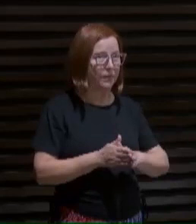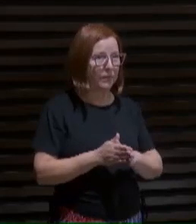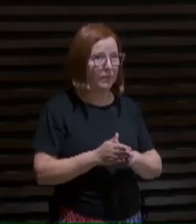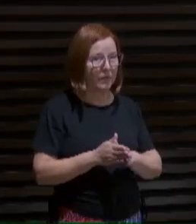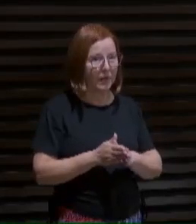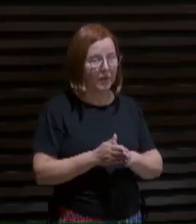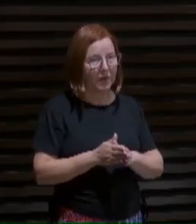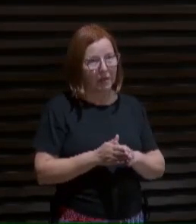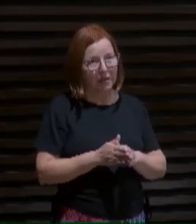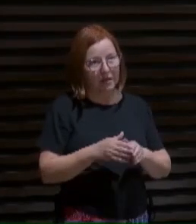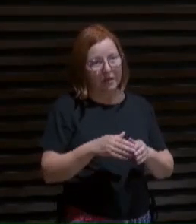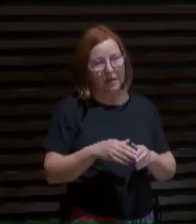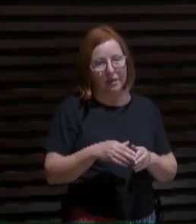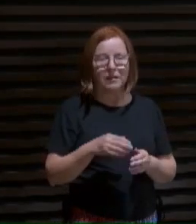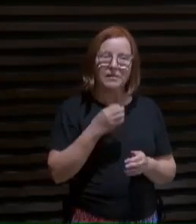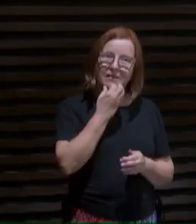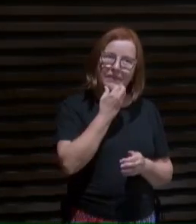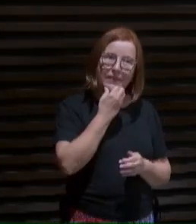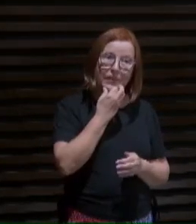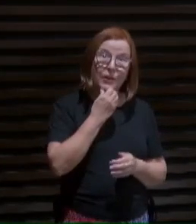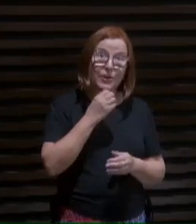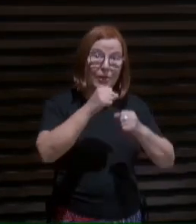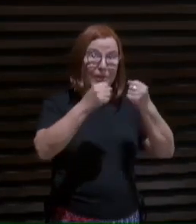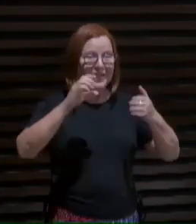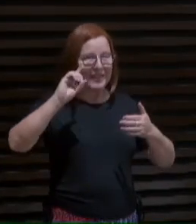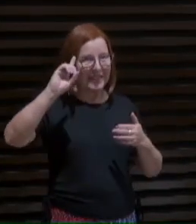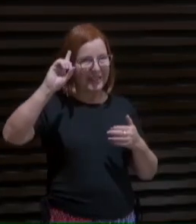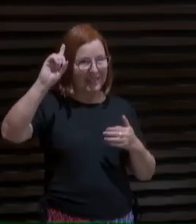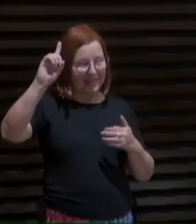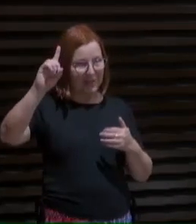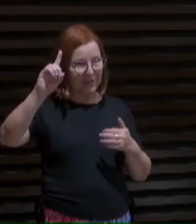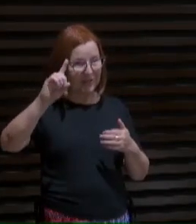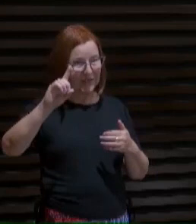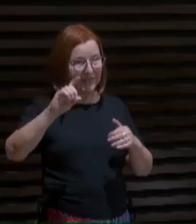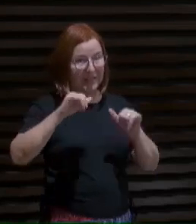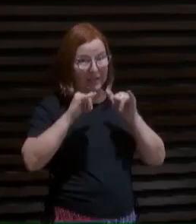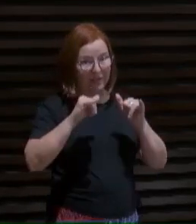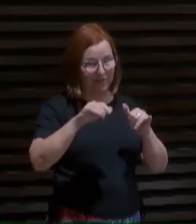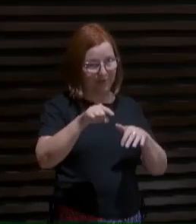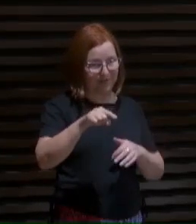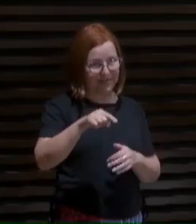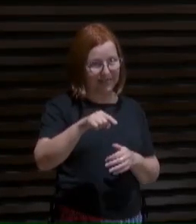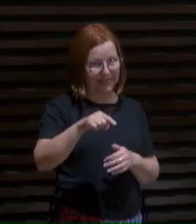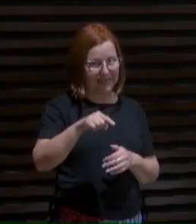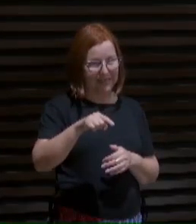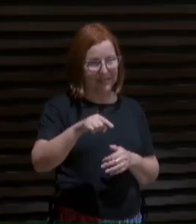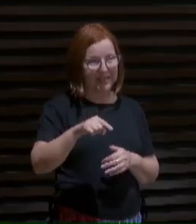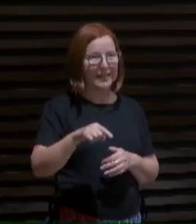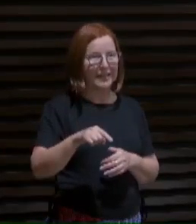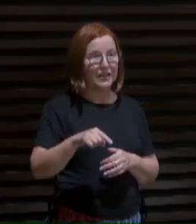Deus fez saber ao rei que há de ser futuramente. Certo é o sonho